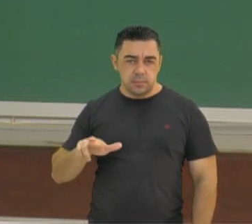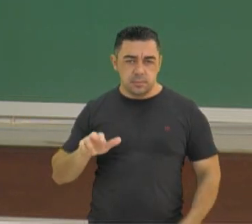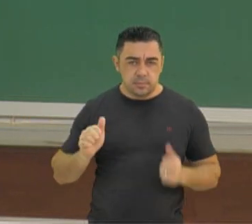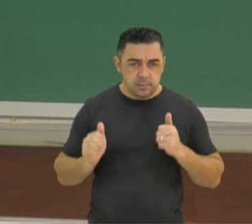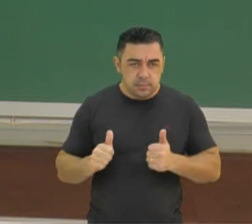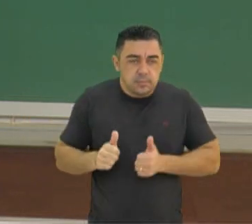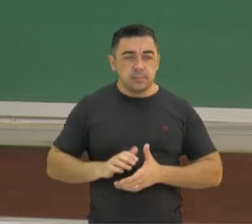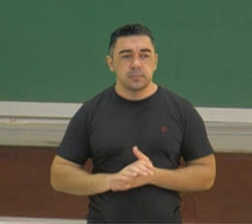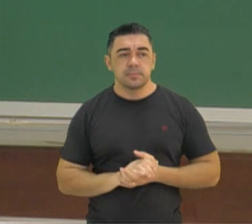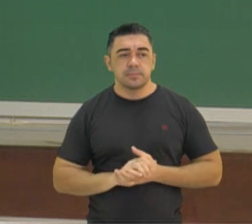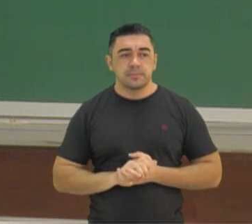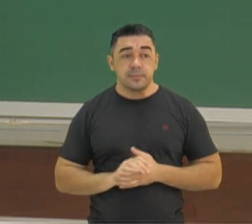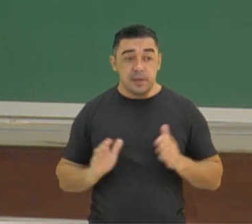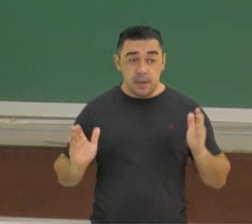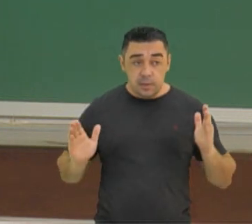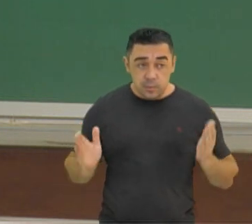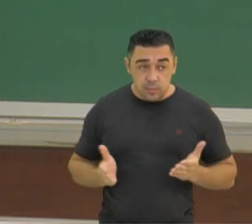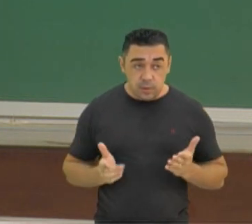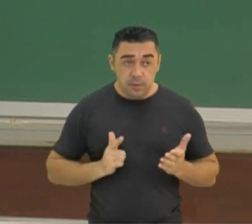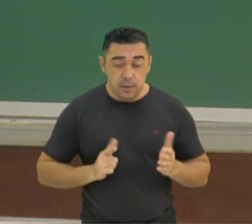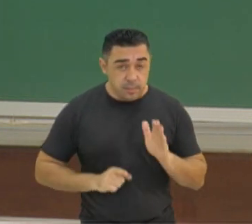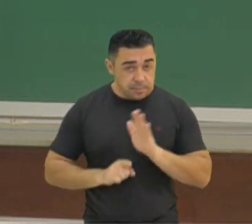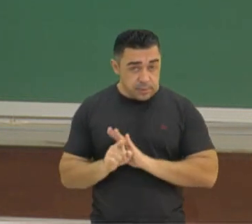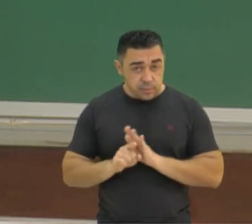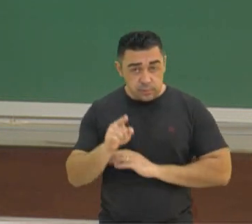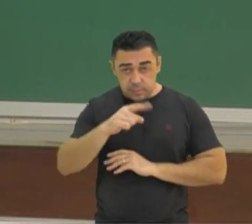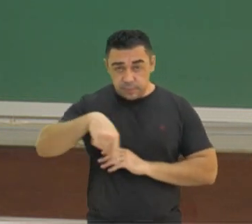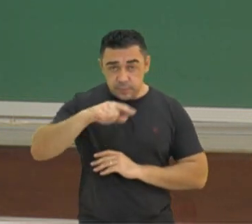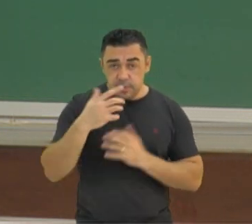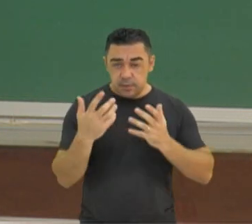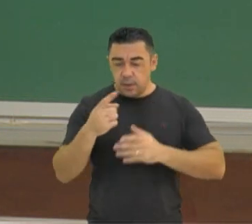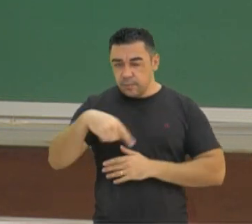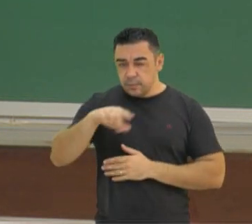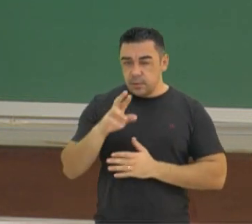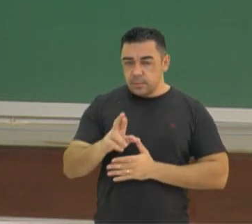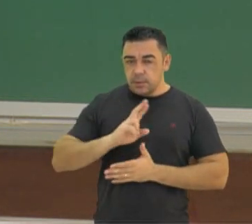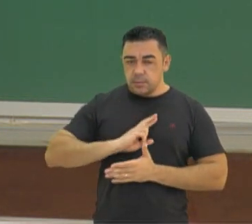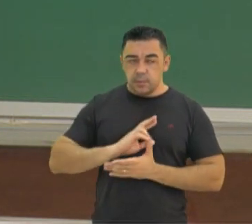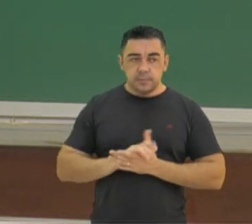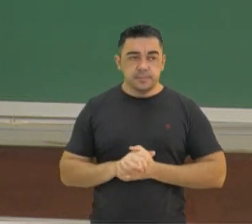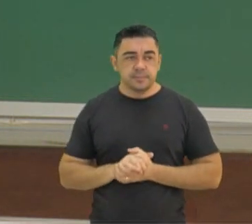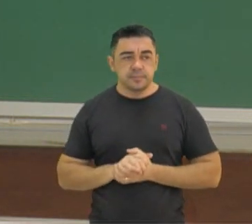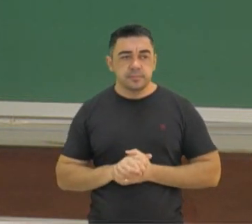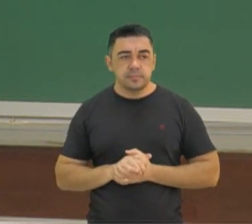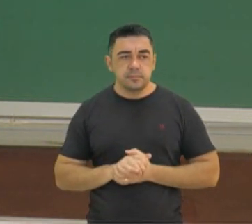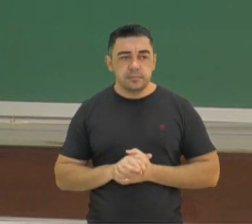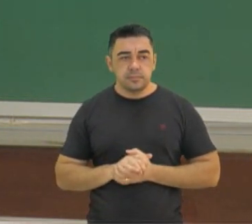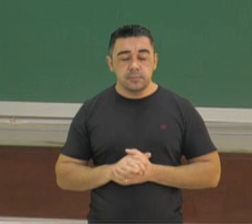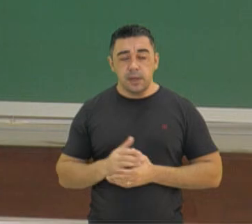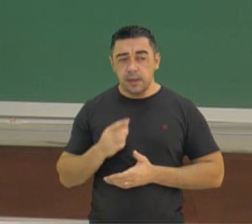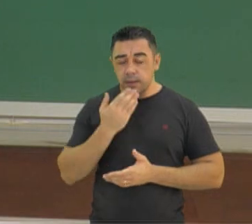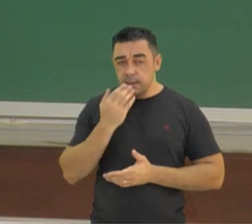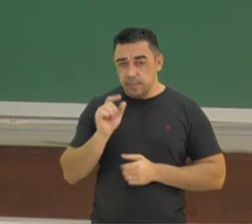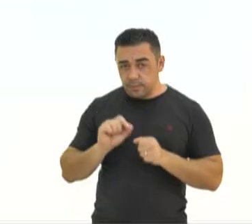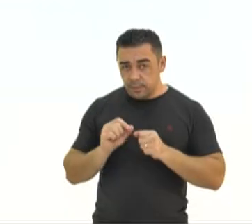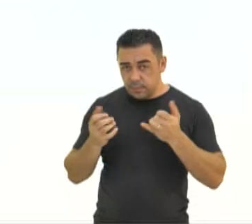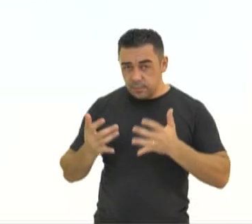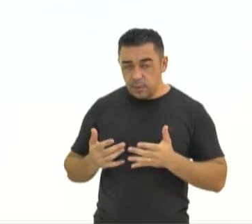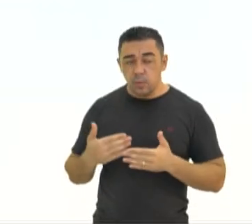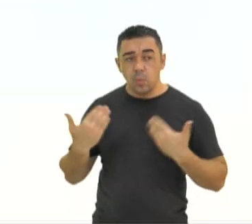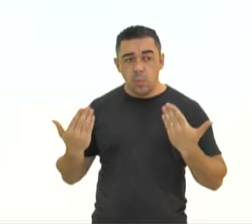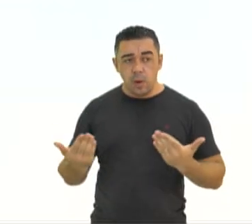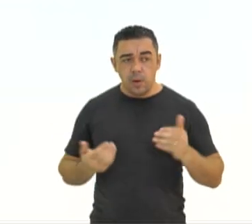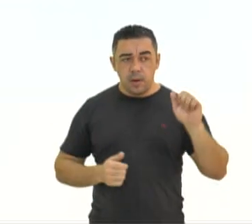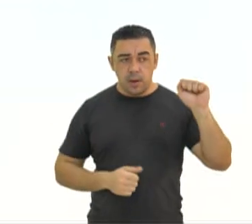bem? Agora aqui eu tenho um quiz aqui, que eu quero que vocês resolvam, né? Olha, ele fala o seguinte, ó, qual das